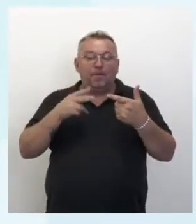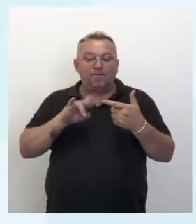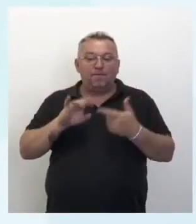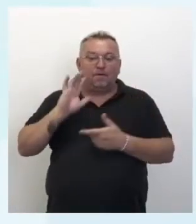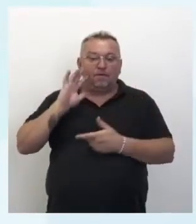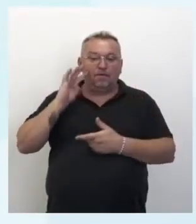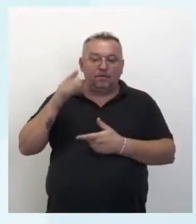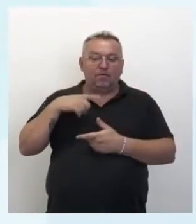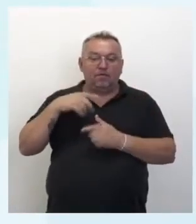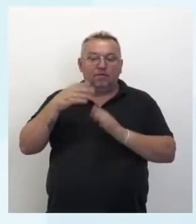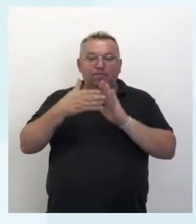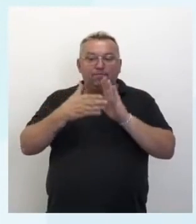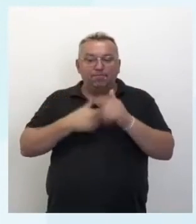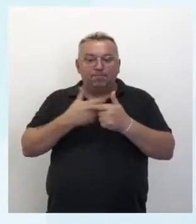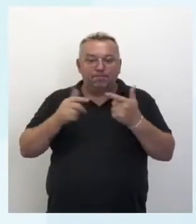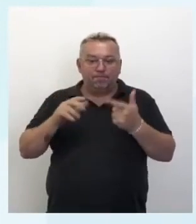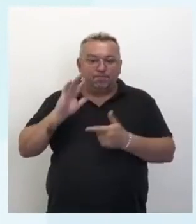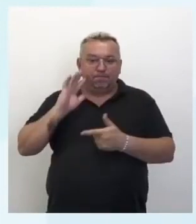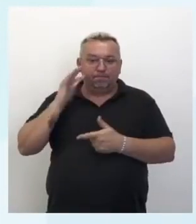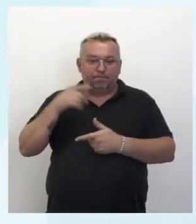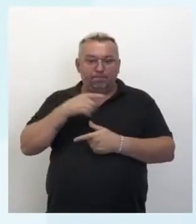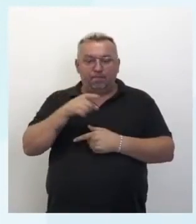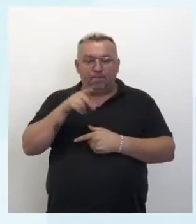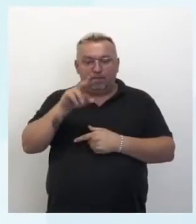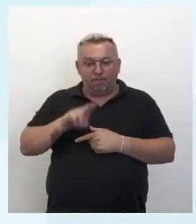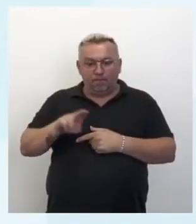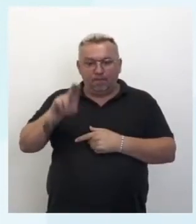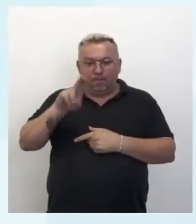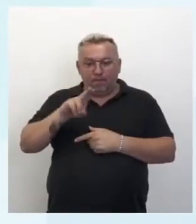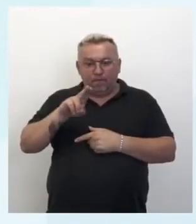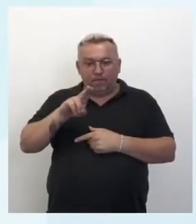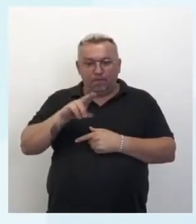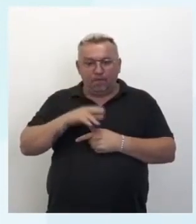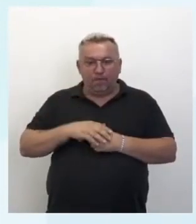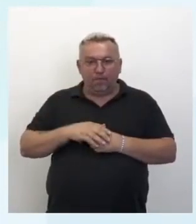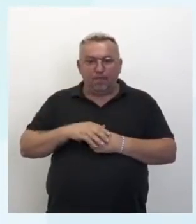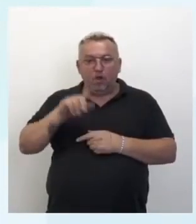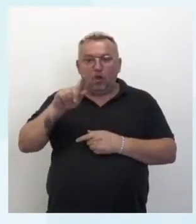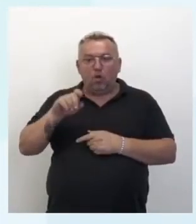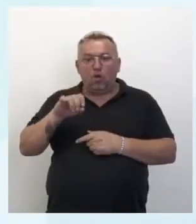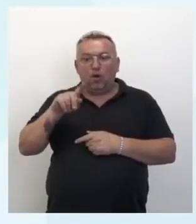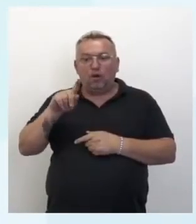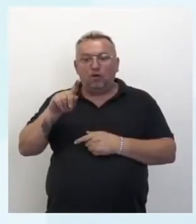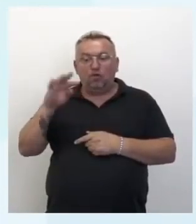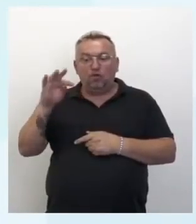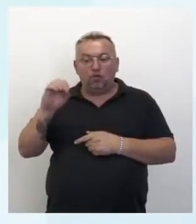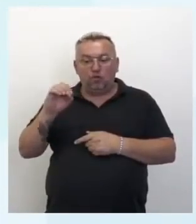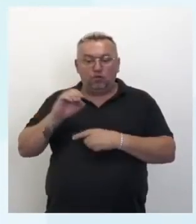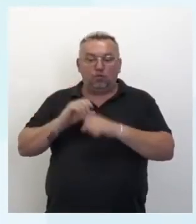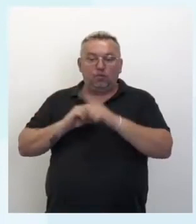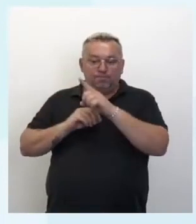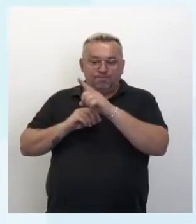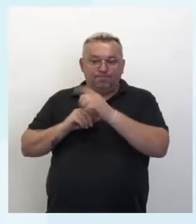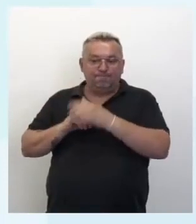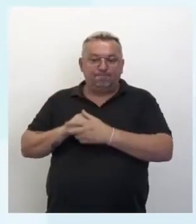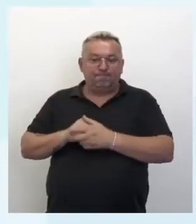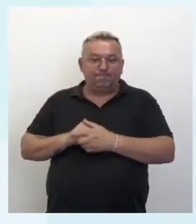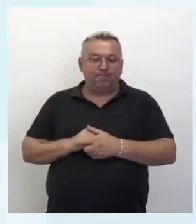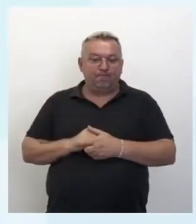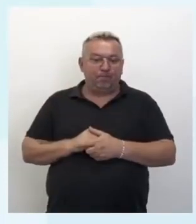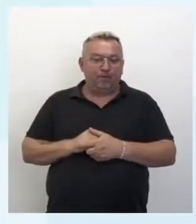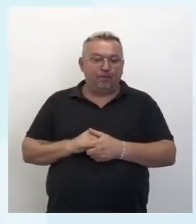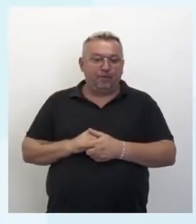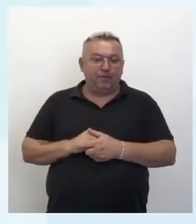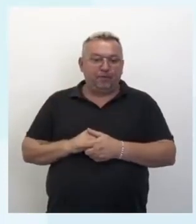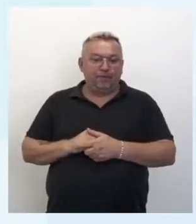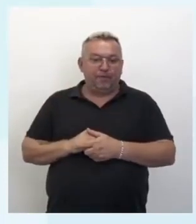acontecer, ou você planejou que essa coisa vai acontecer, você usa o going to. Como é que você usa isso? Olha só. Aqui a gente tem